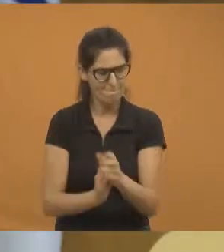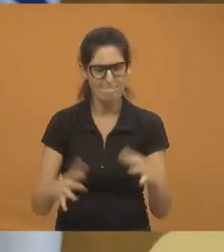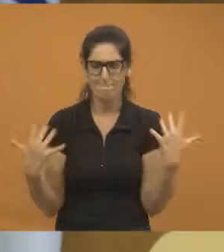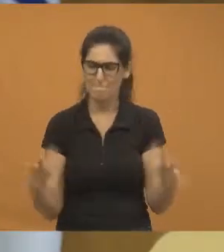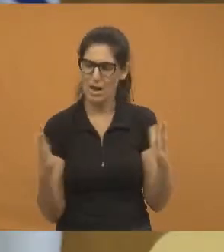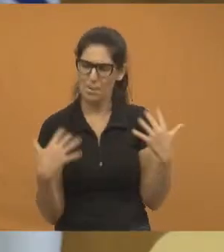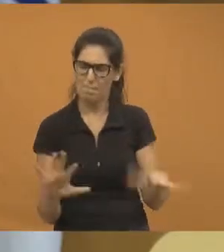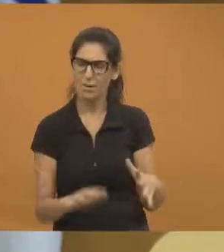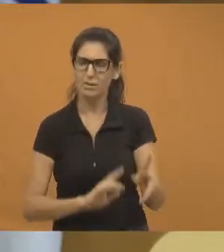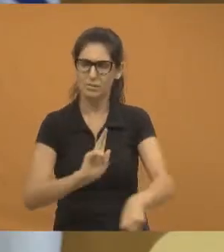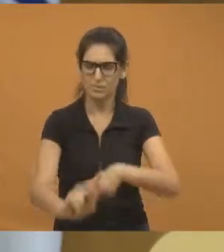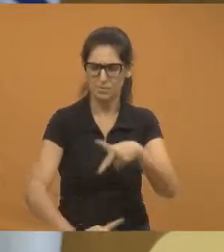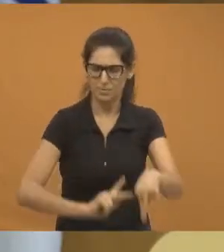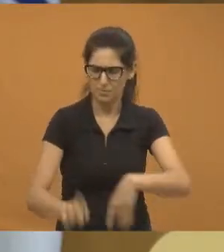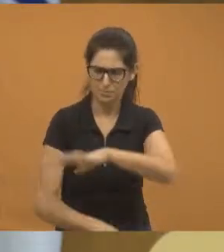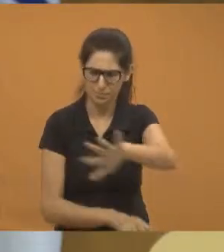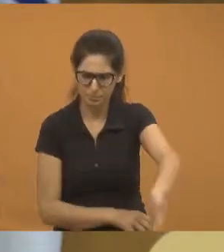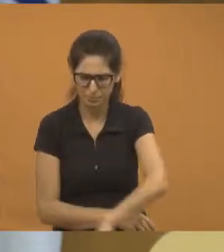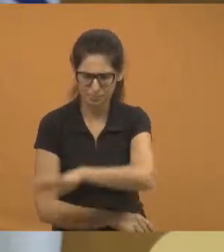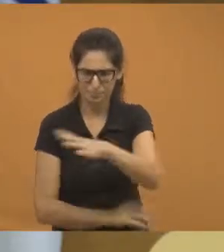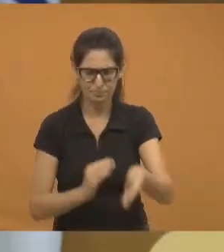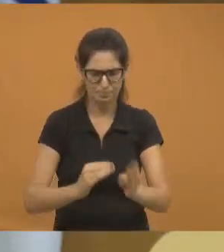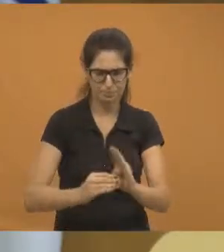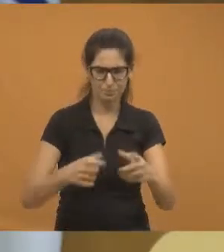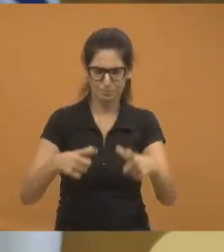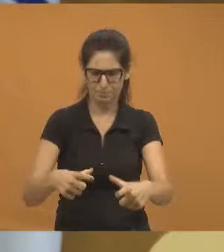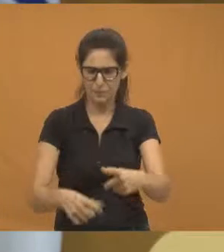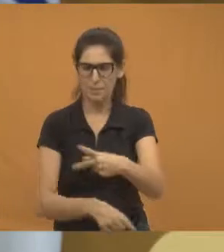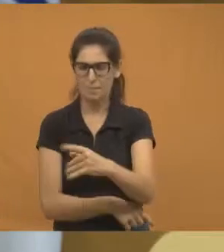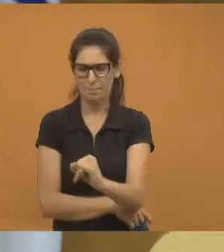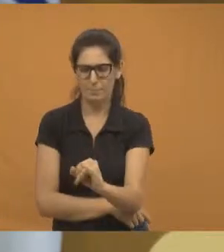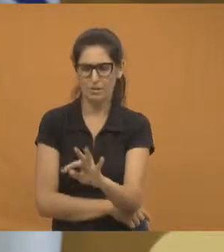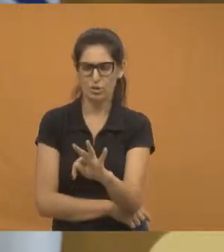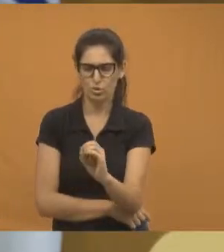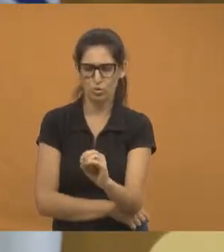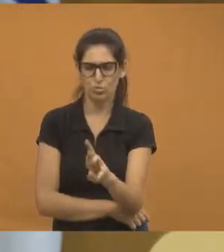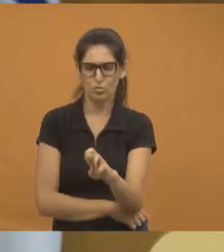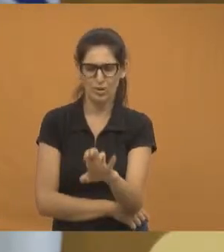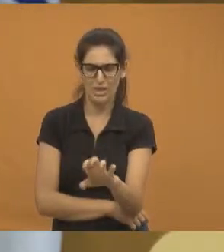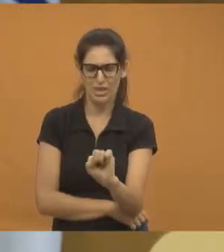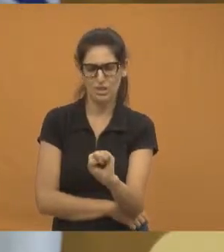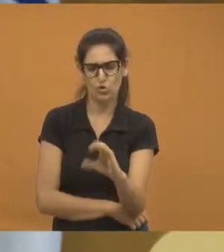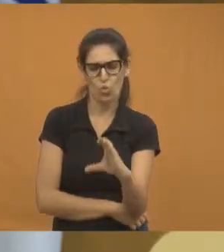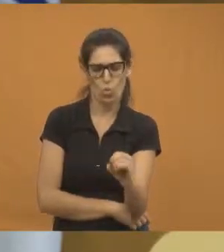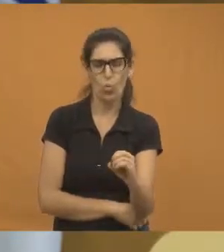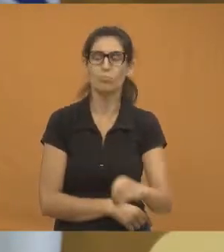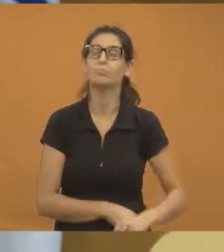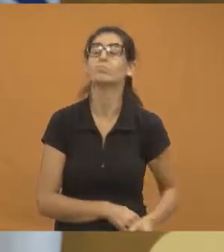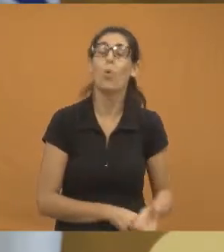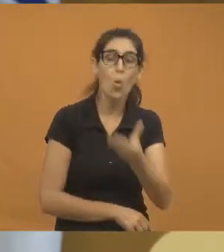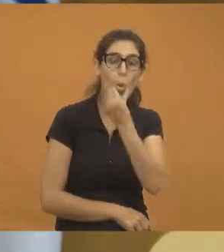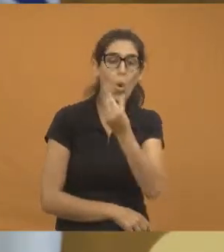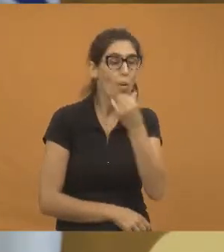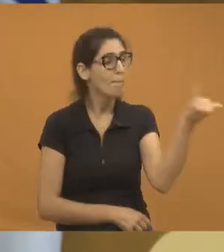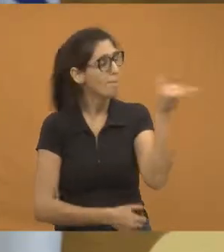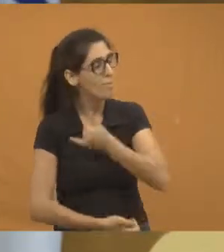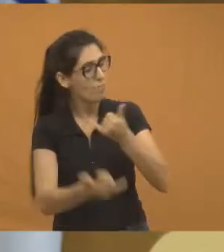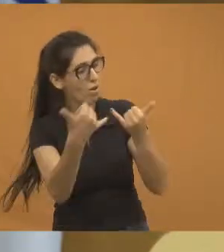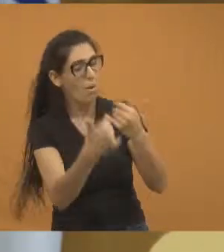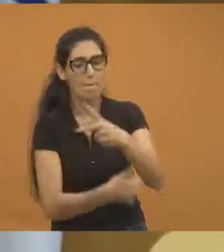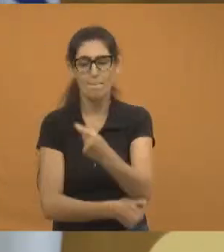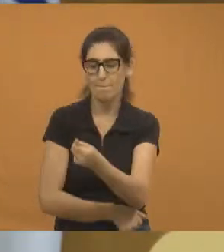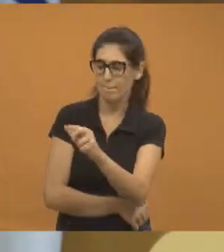do jardim pitoresco é por isso veio aqui nos passar informação paulinho já falou